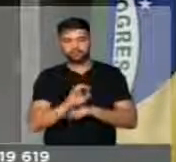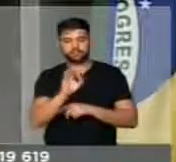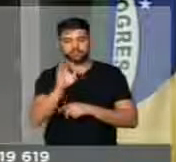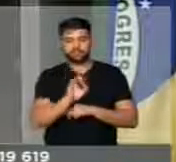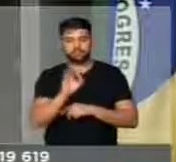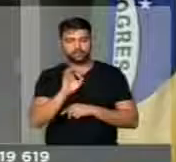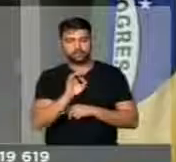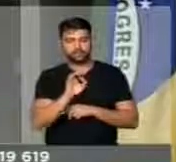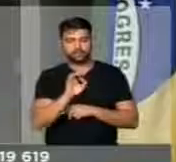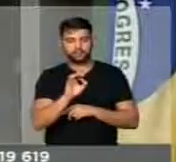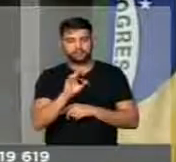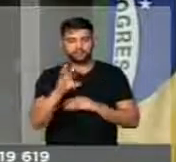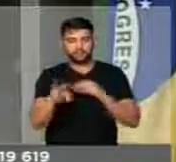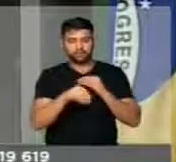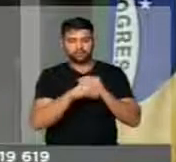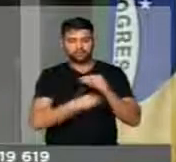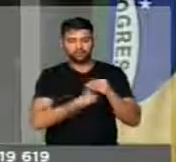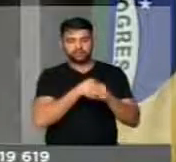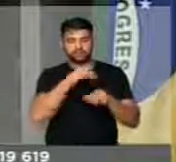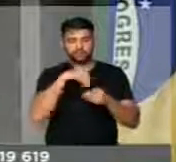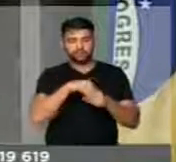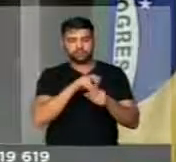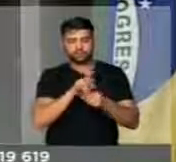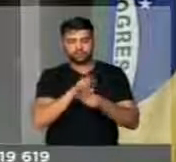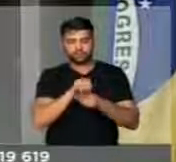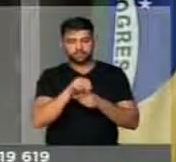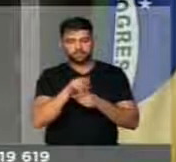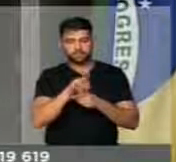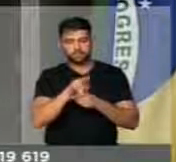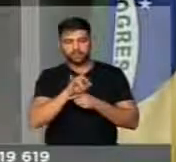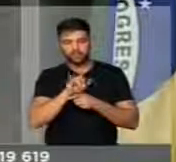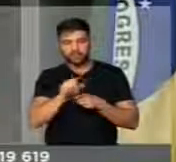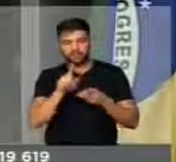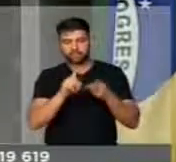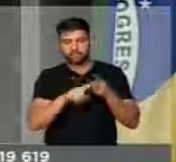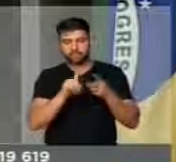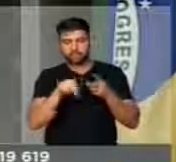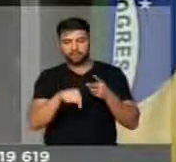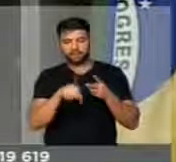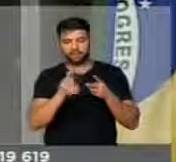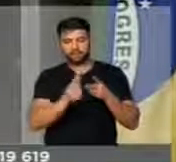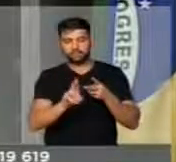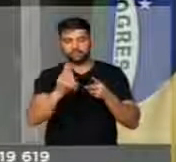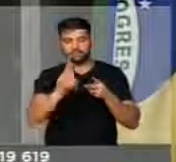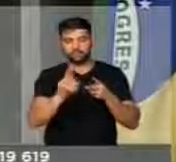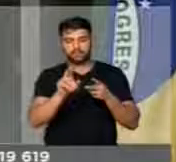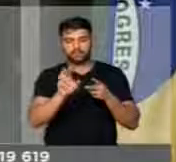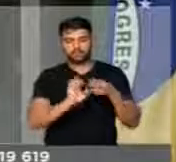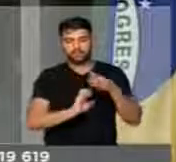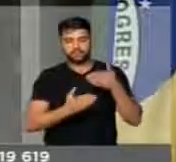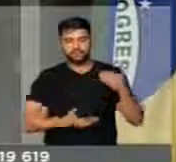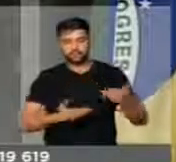20%, incluídos neles os acionistas minoritários e o representante dos